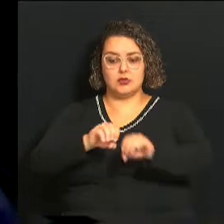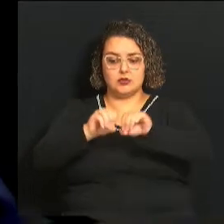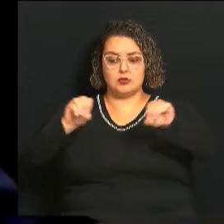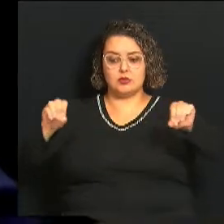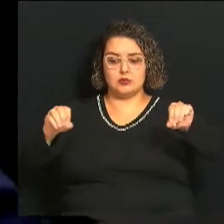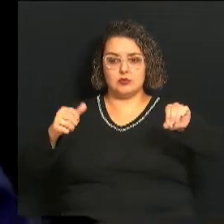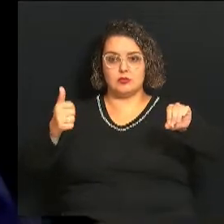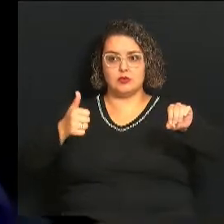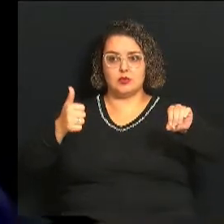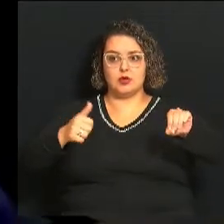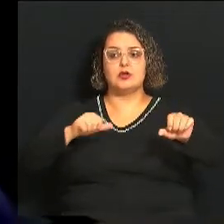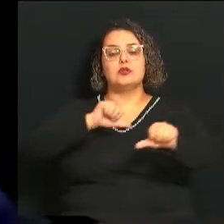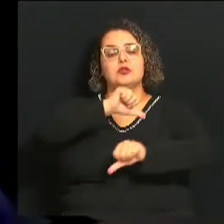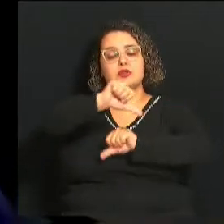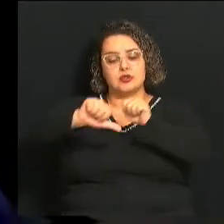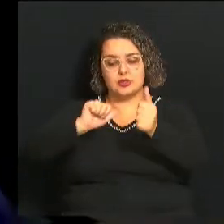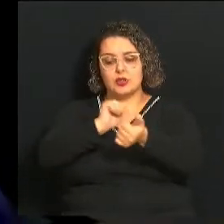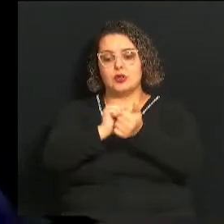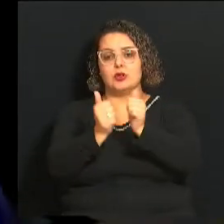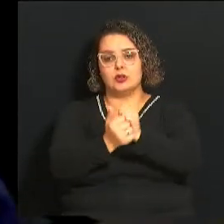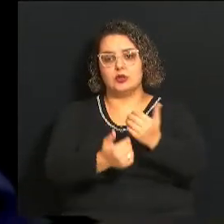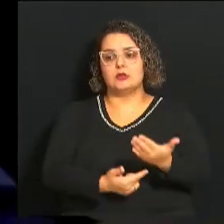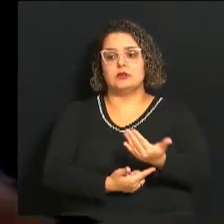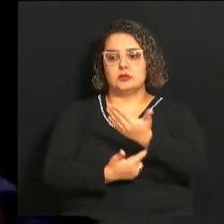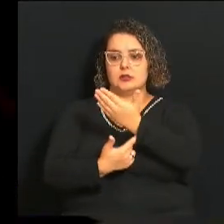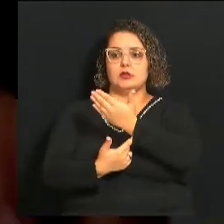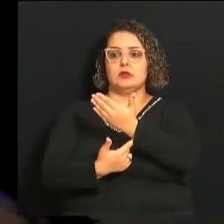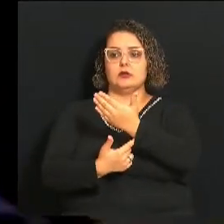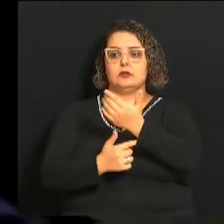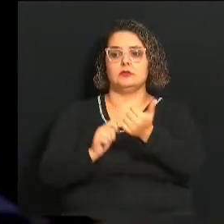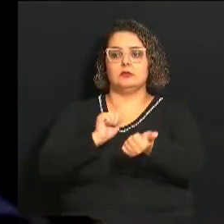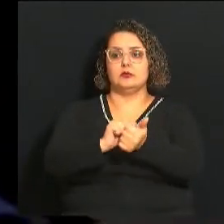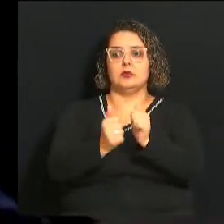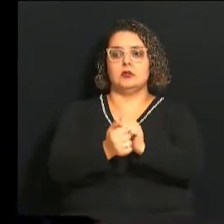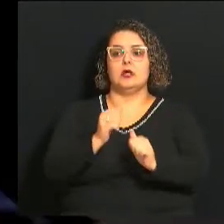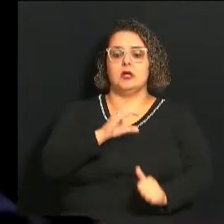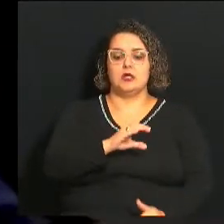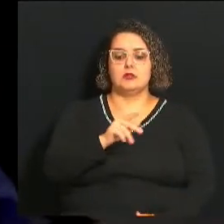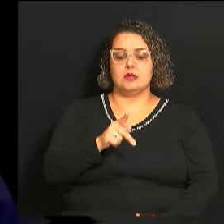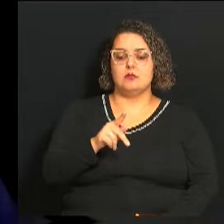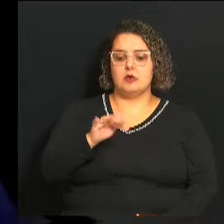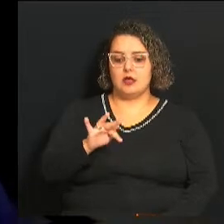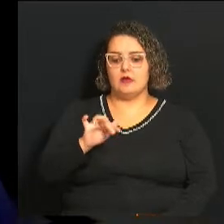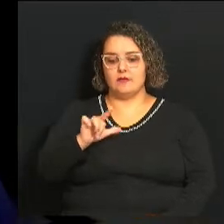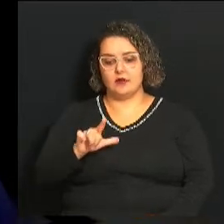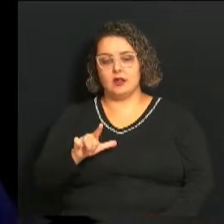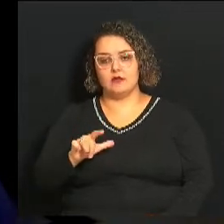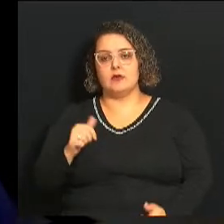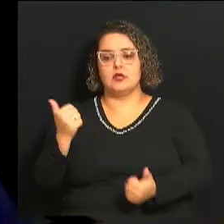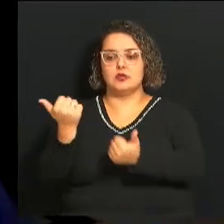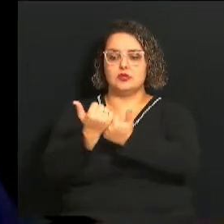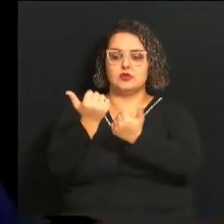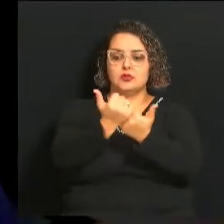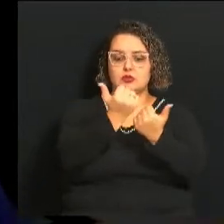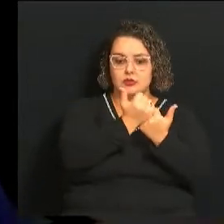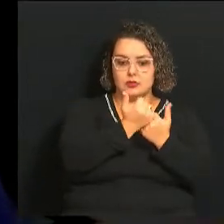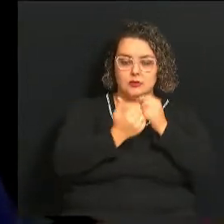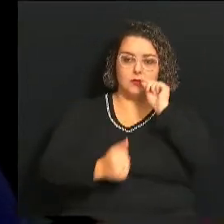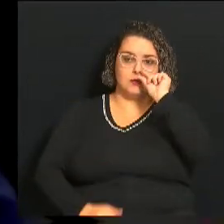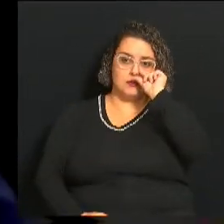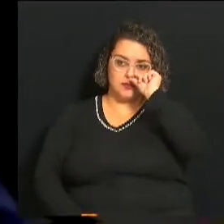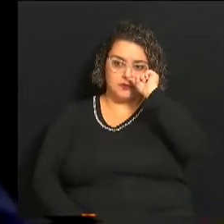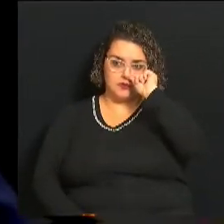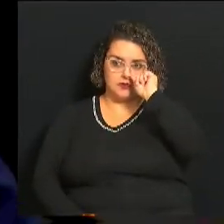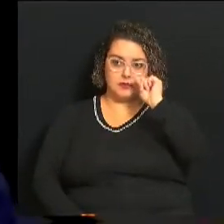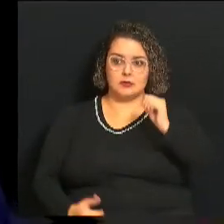Cable, já é com essa tecnologia mais compacta. Então, a CPFL vem fazendo, né, vem substituindo a fiação.